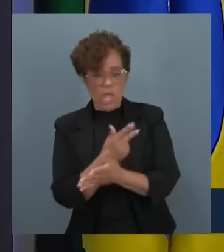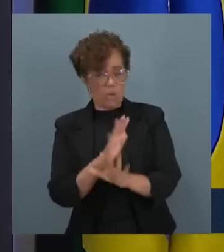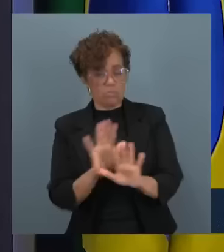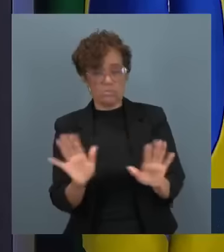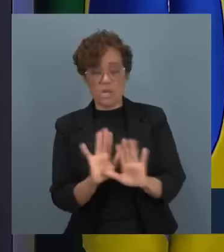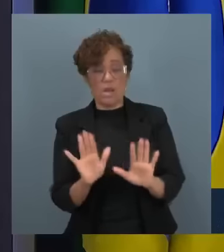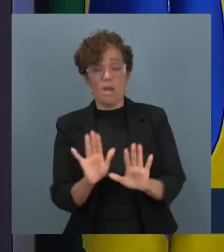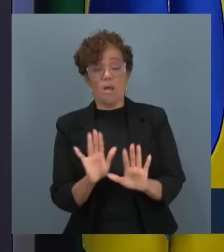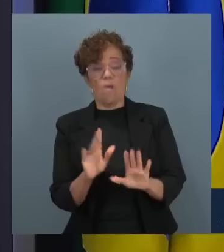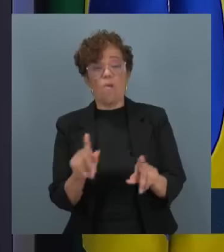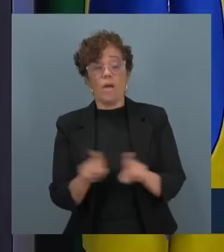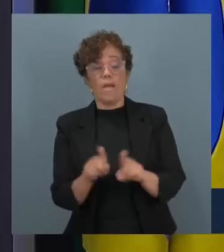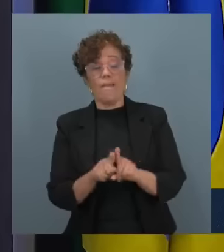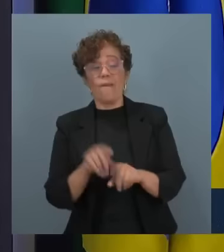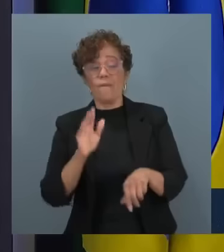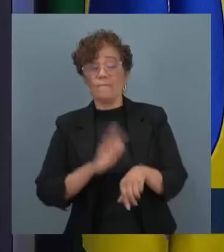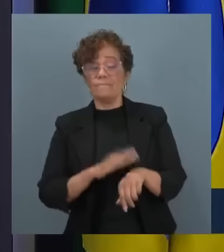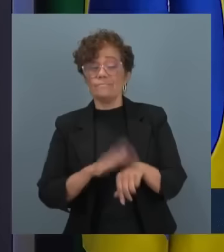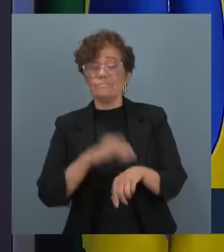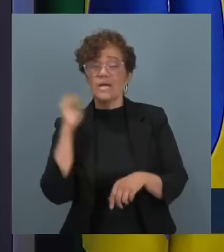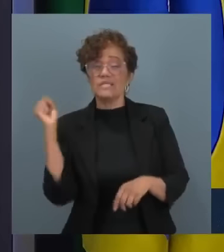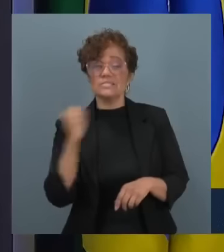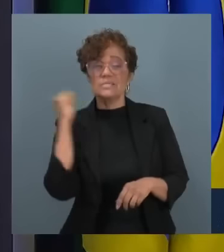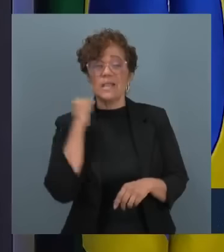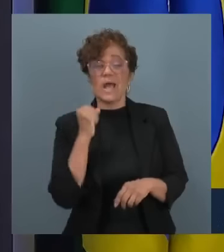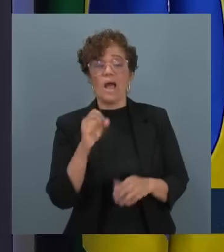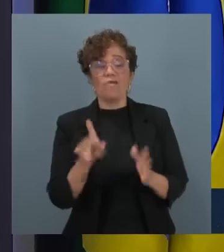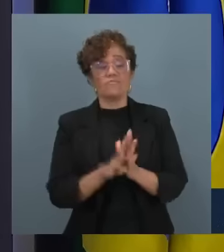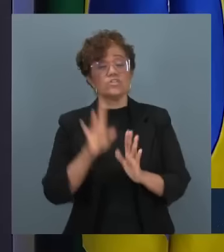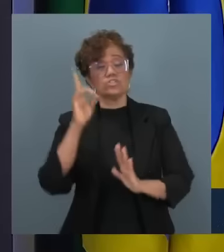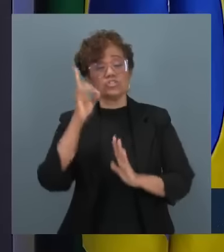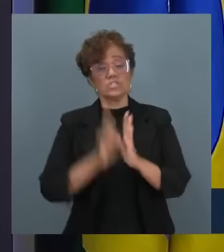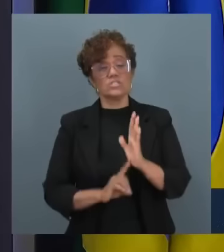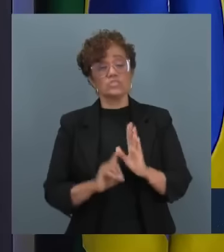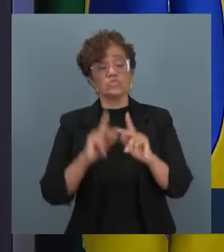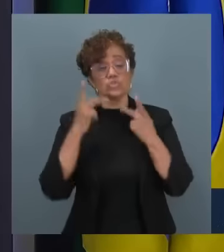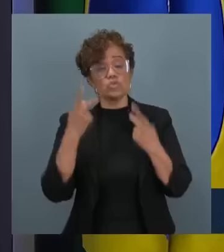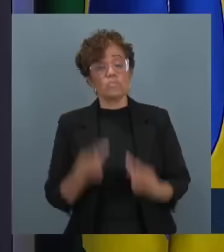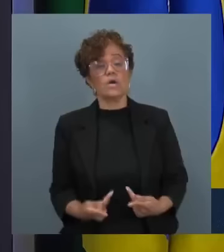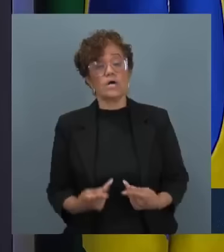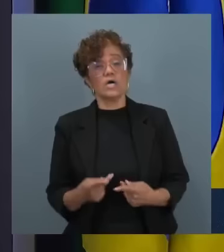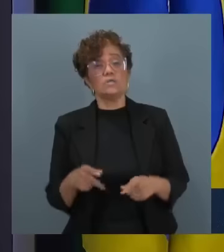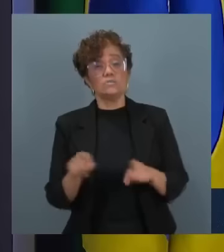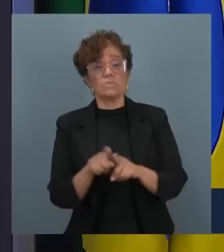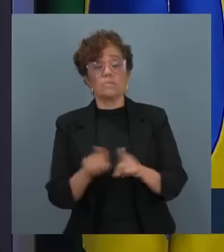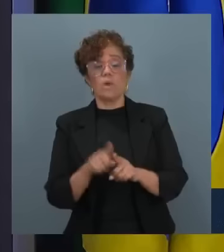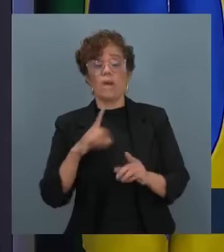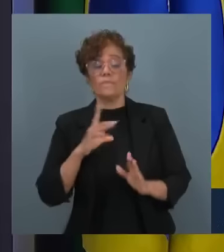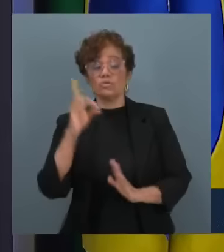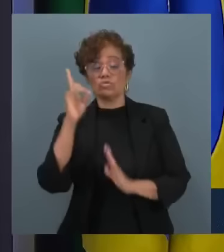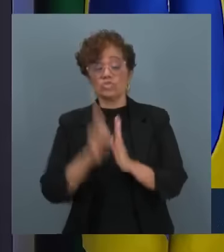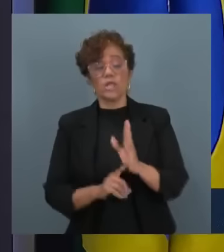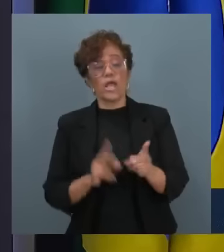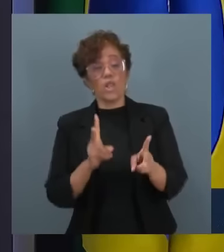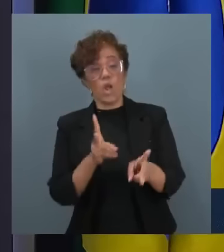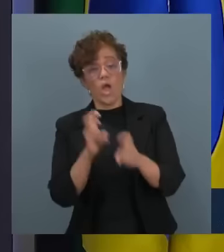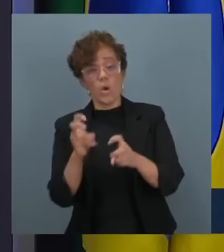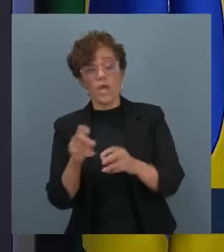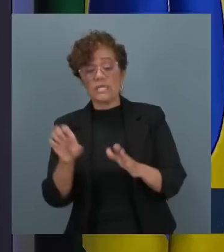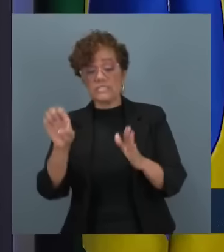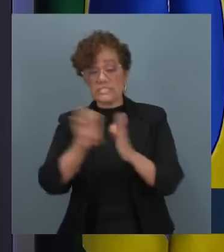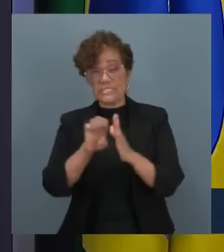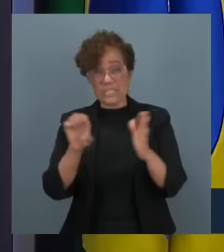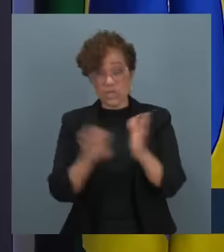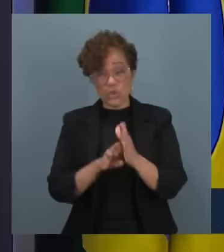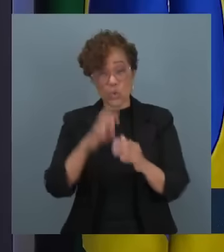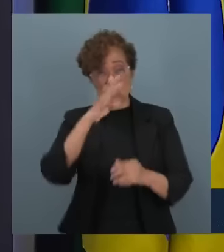dos tipos mais graves de violação dos direitos humanos que o direito internacional reconhece. O Estatuto de